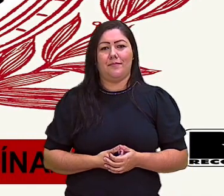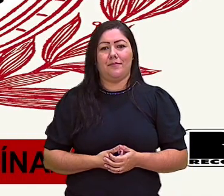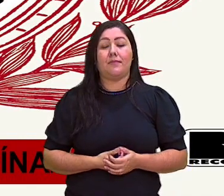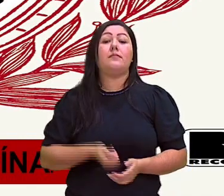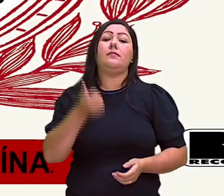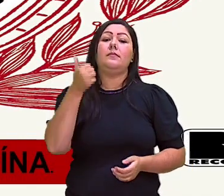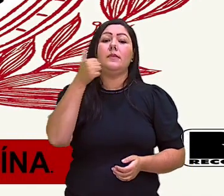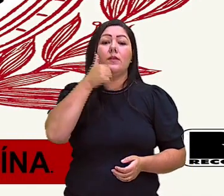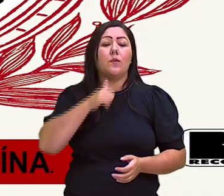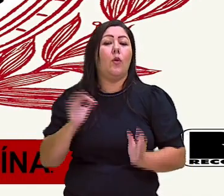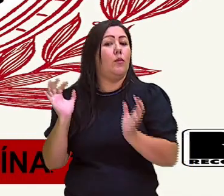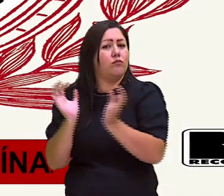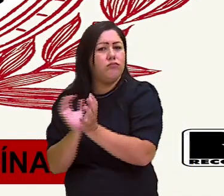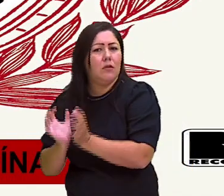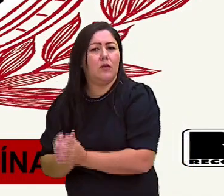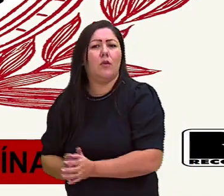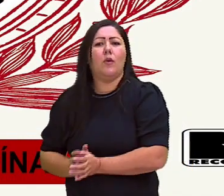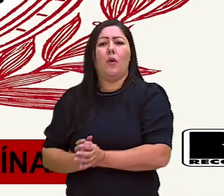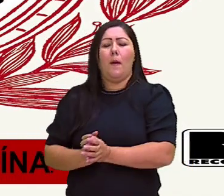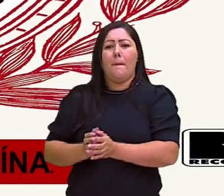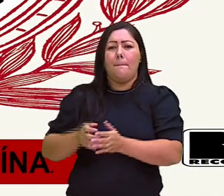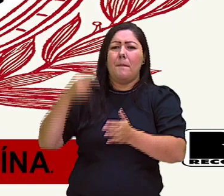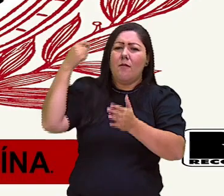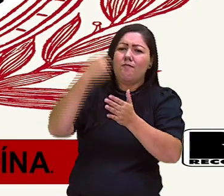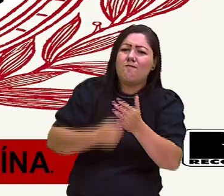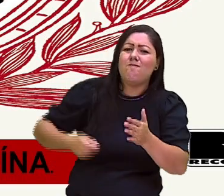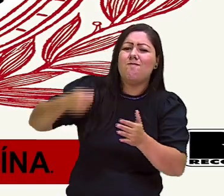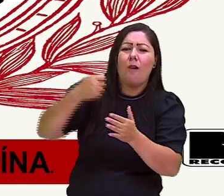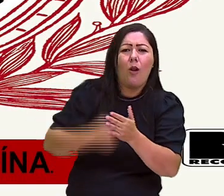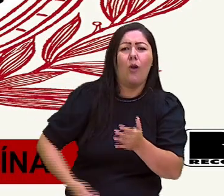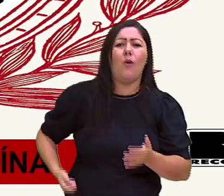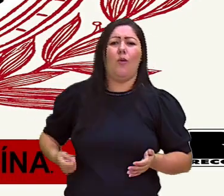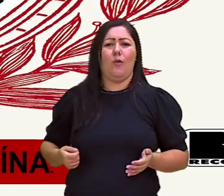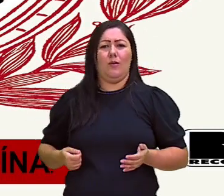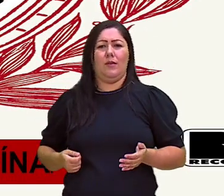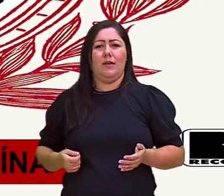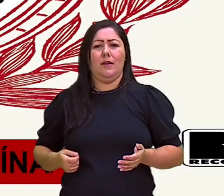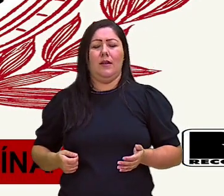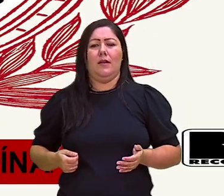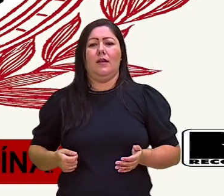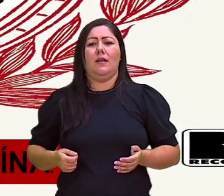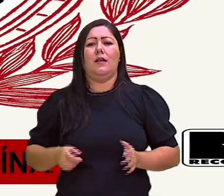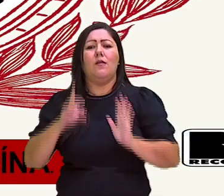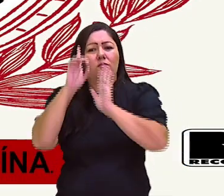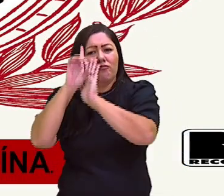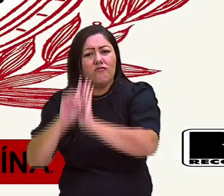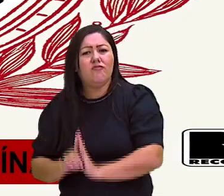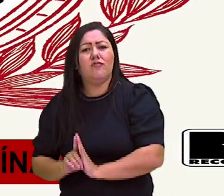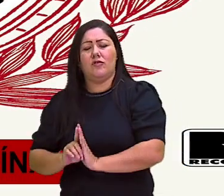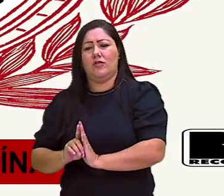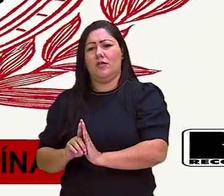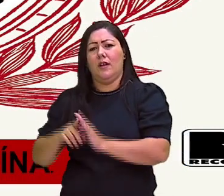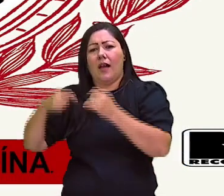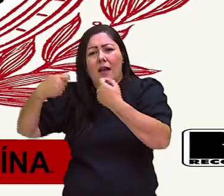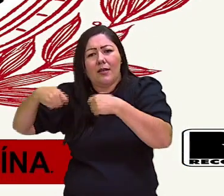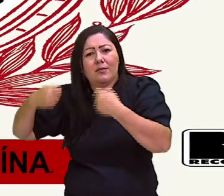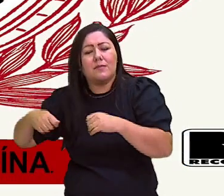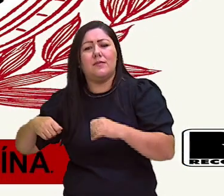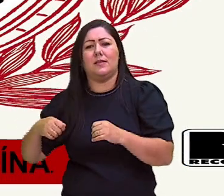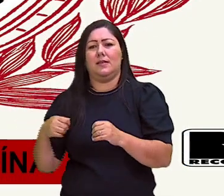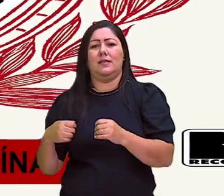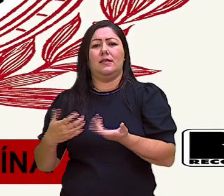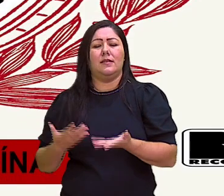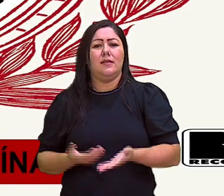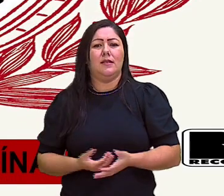As mulheres lutando pelos seus direitos, pelo reconhecimento dos seus direitos, porque, como dizem todas as declarações, o